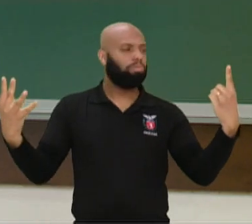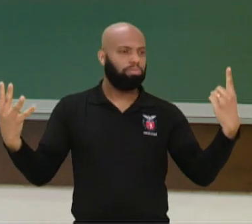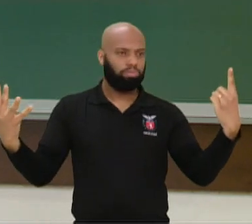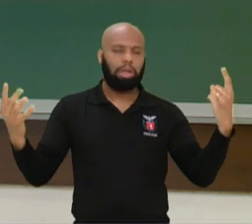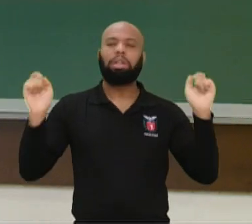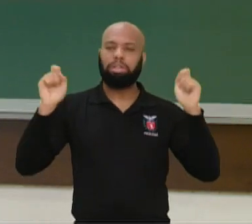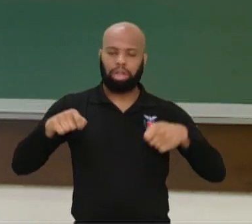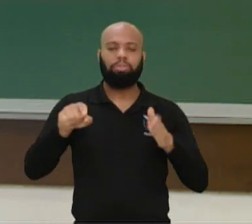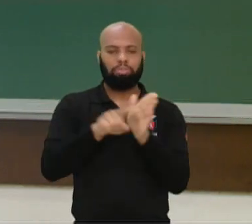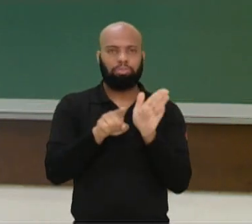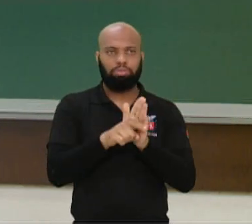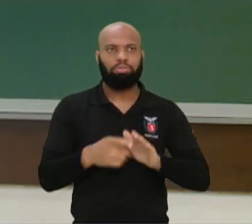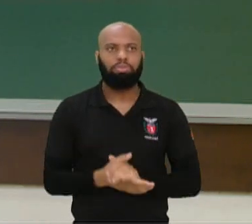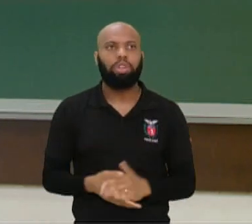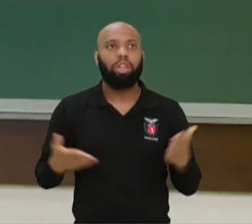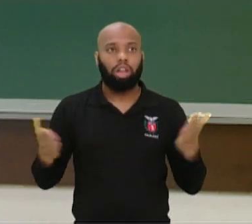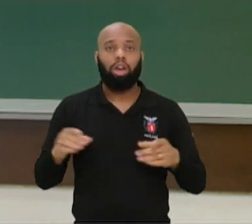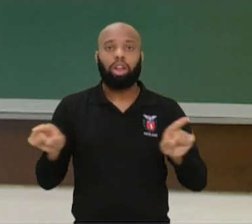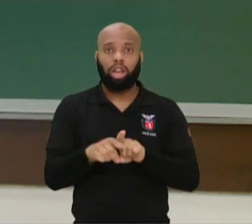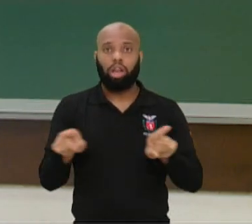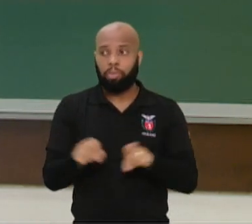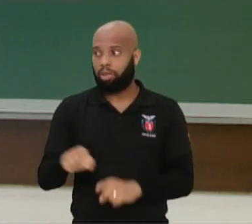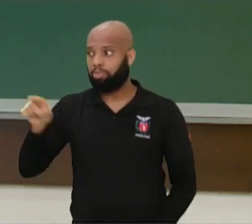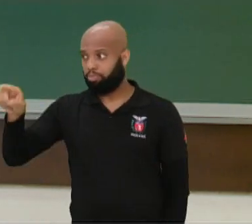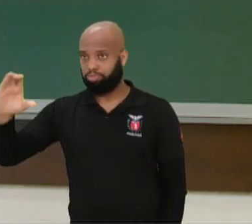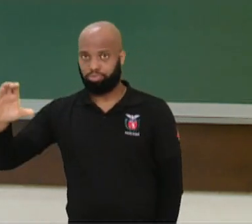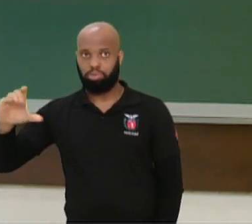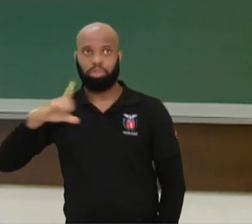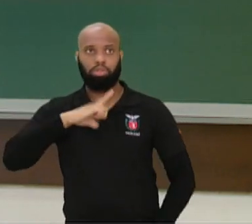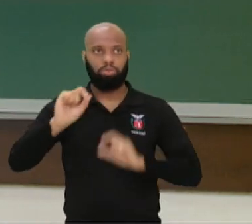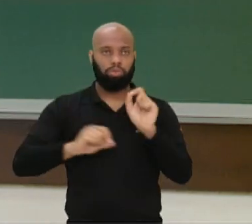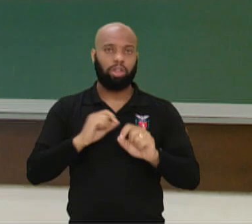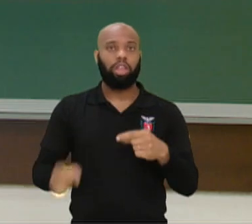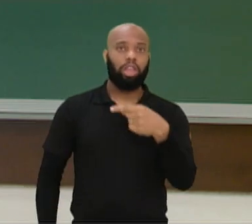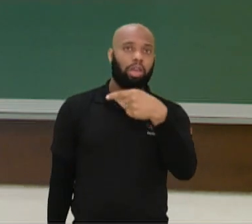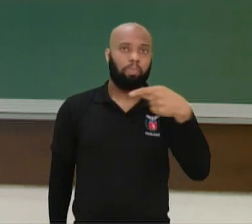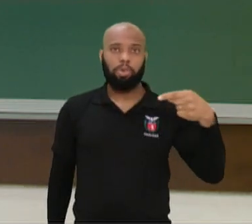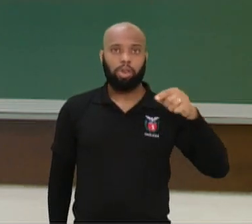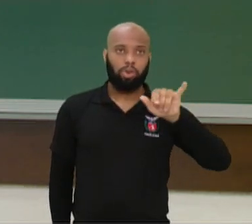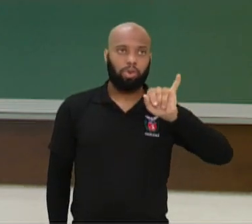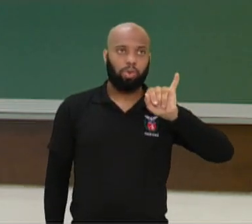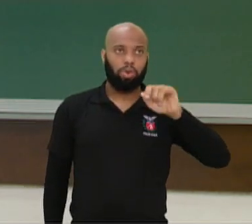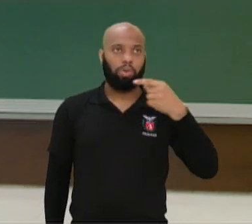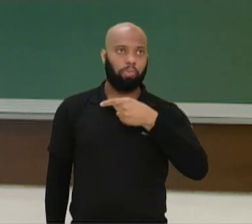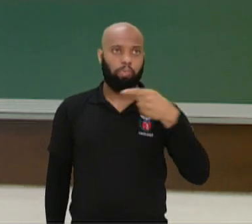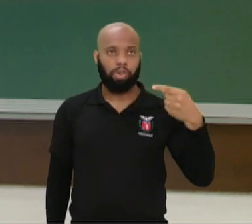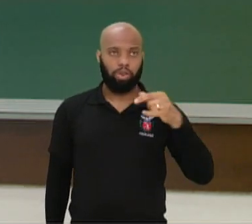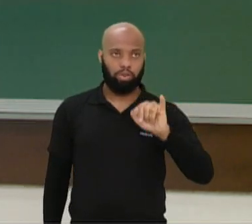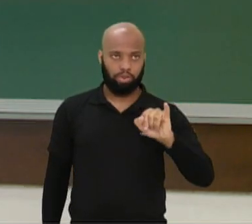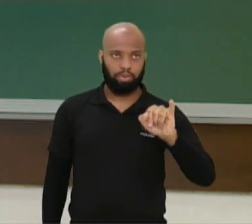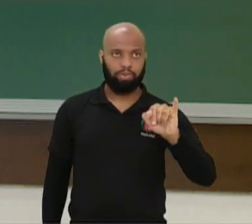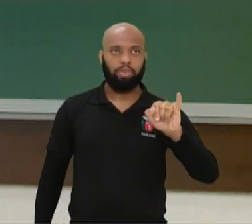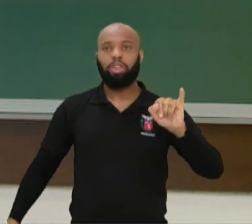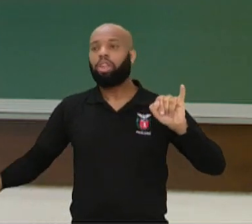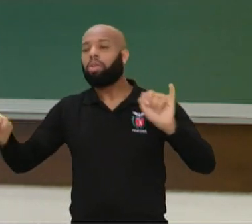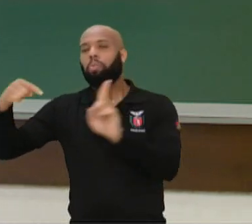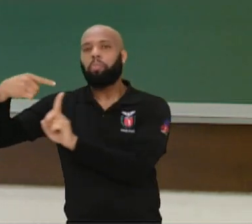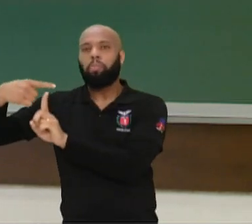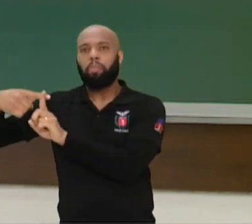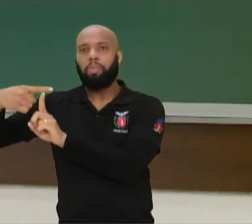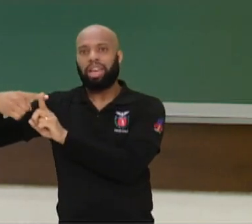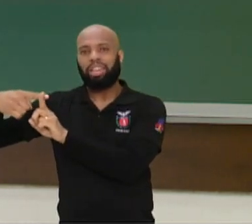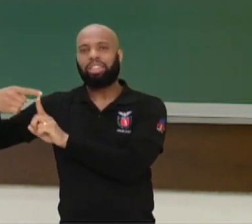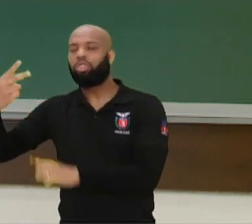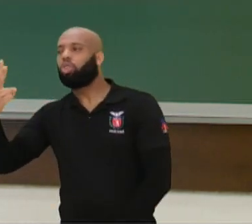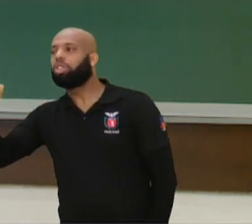parte imaginária, ó, menos i, na verdade menos 1, parte imaginária, menos mais 2i, tá